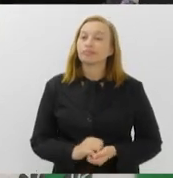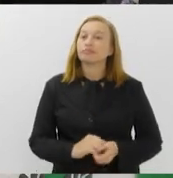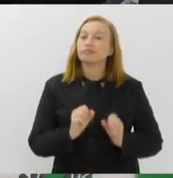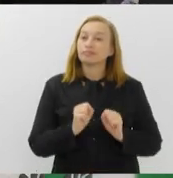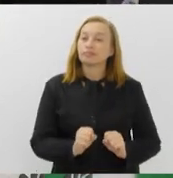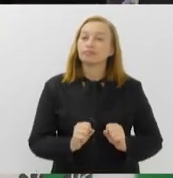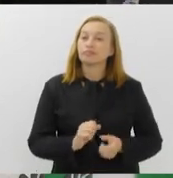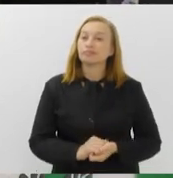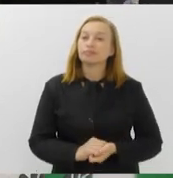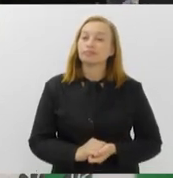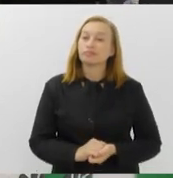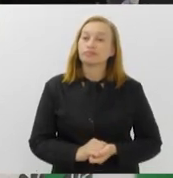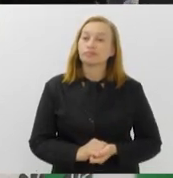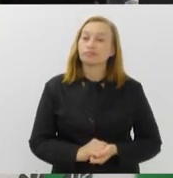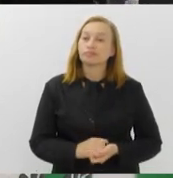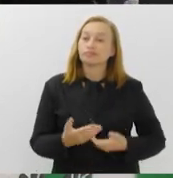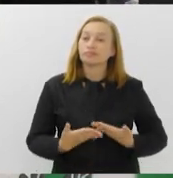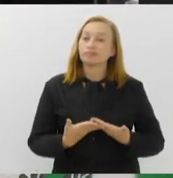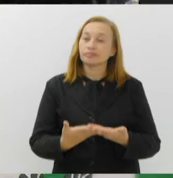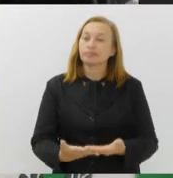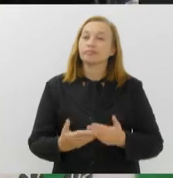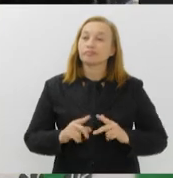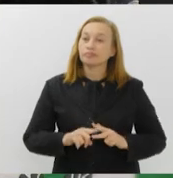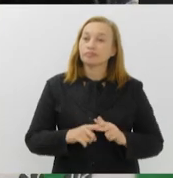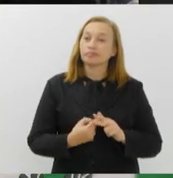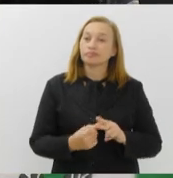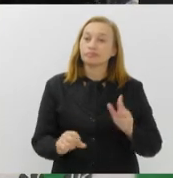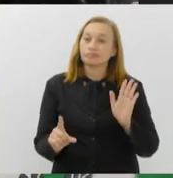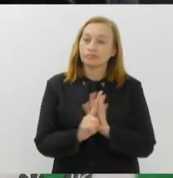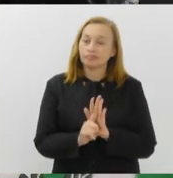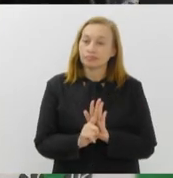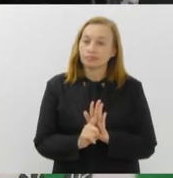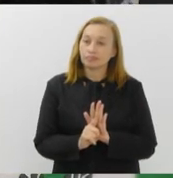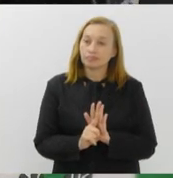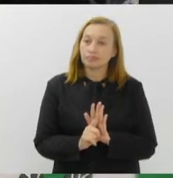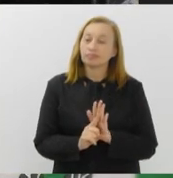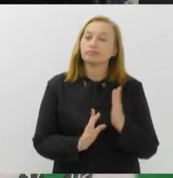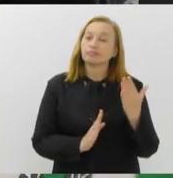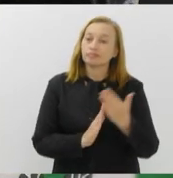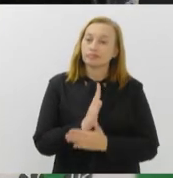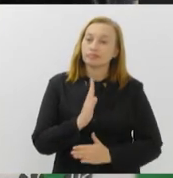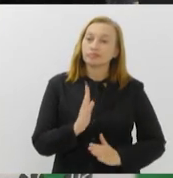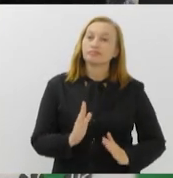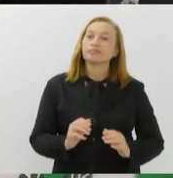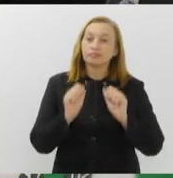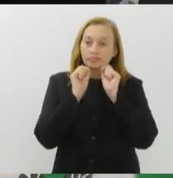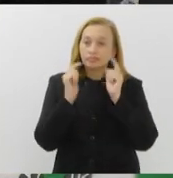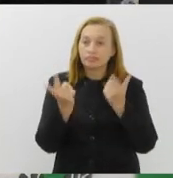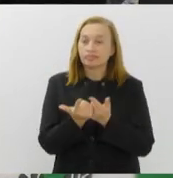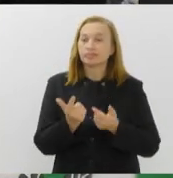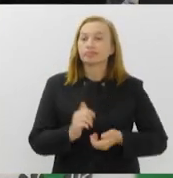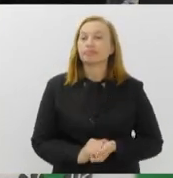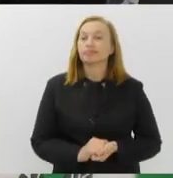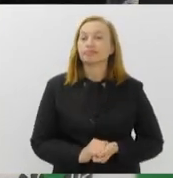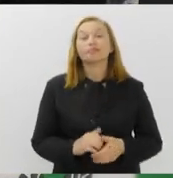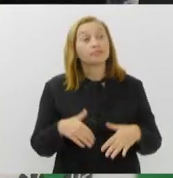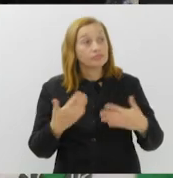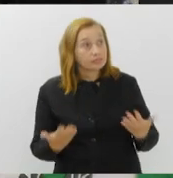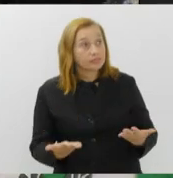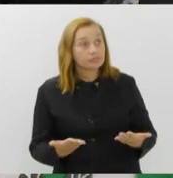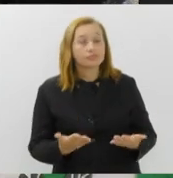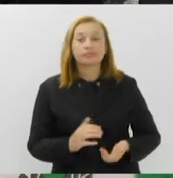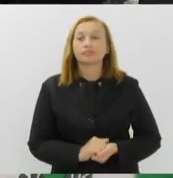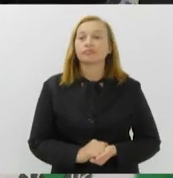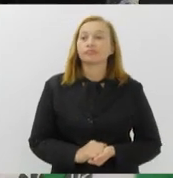possa encaminhar a regulamentação dessas leis que foram aprovadas aqui na Assembleia Legislativa. Então, já fica aqui